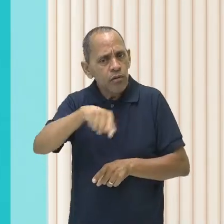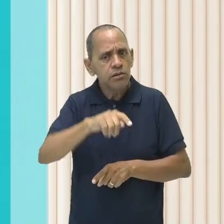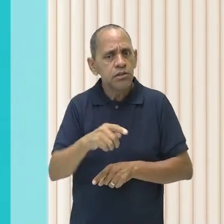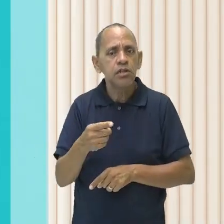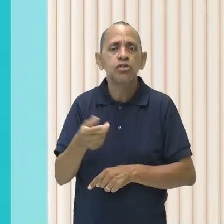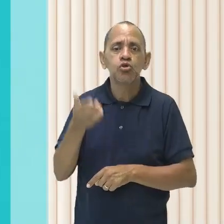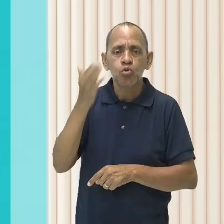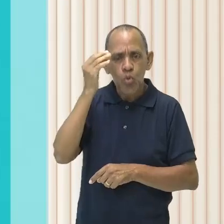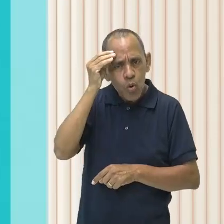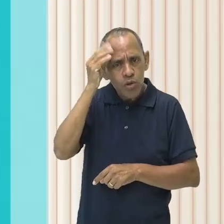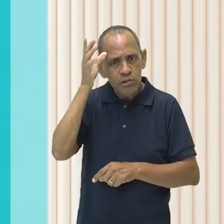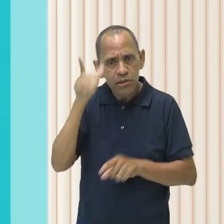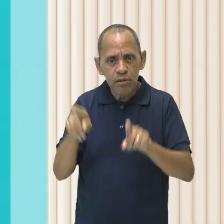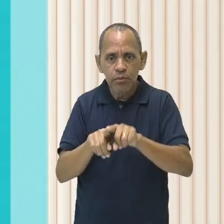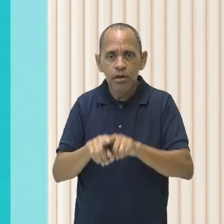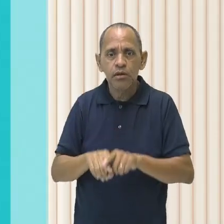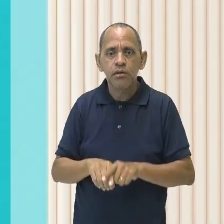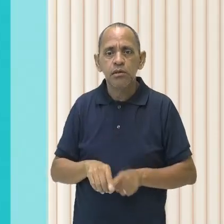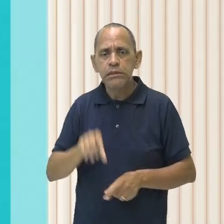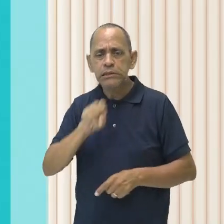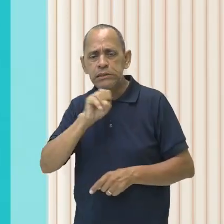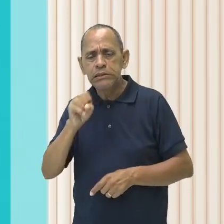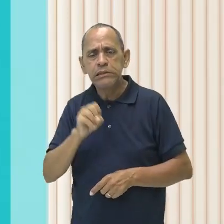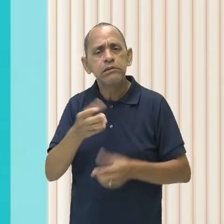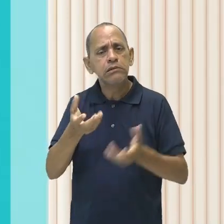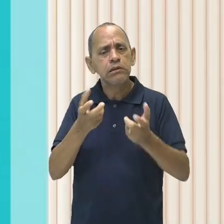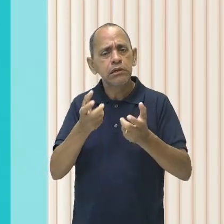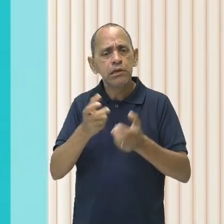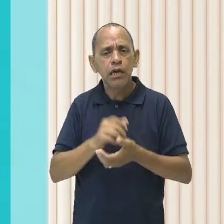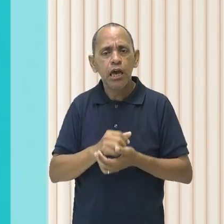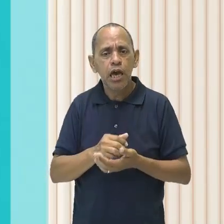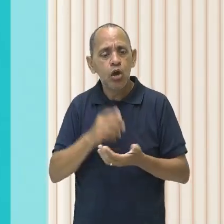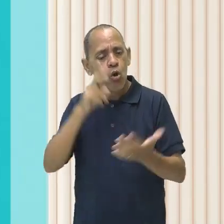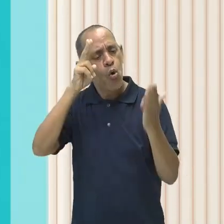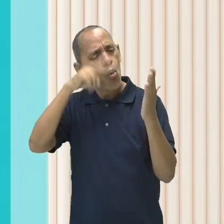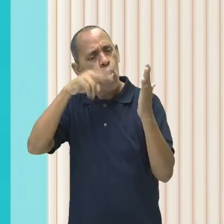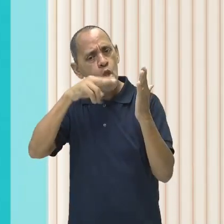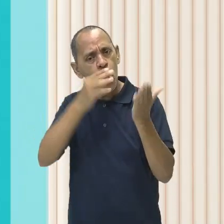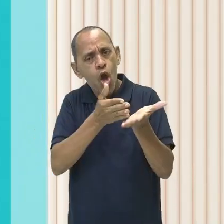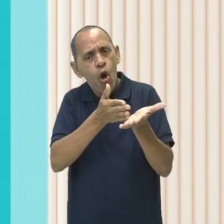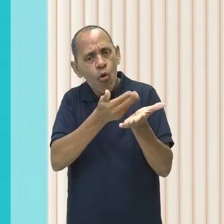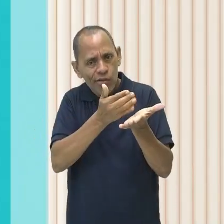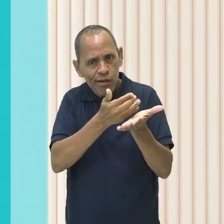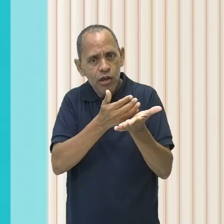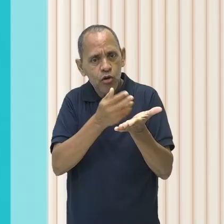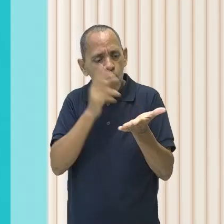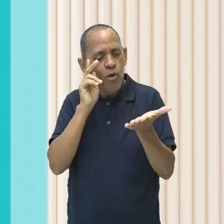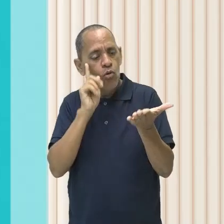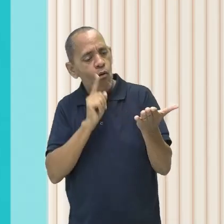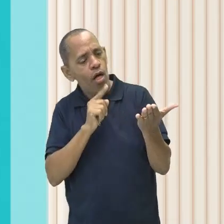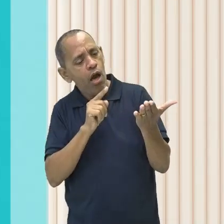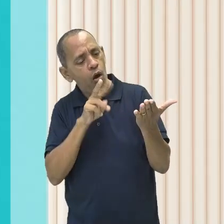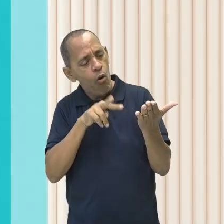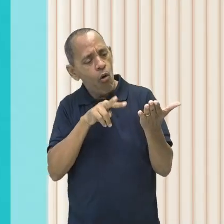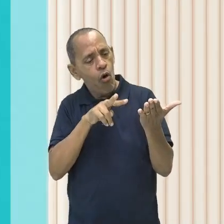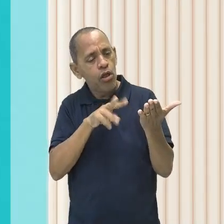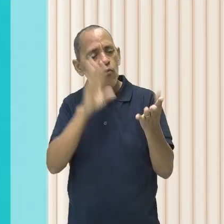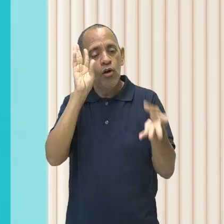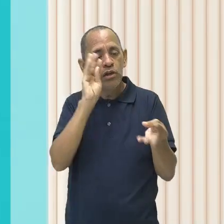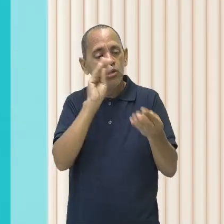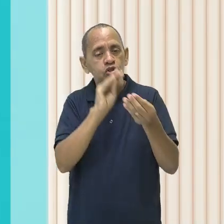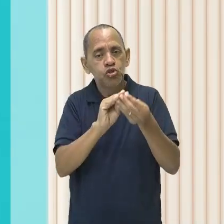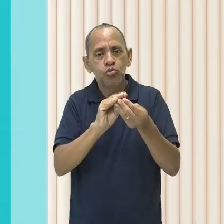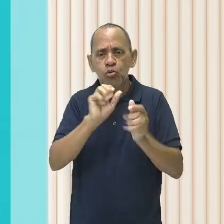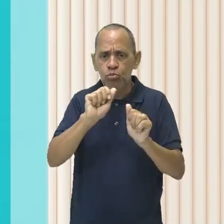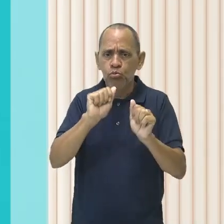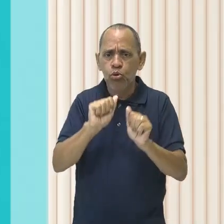ver se eu quero realmente ler determinado livro. Porque aí a pessoa vai lá e vai fazer só um resumo para você. O que você pode esperar